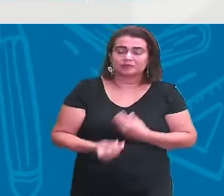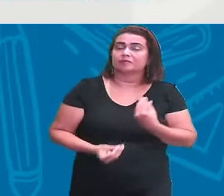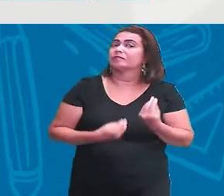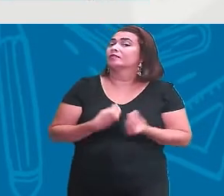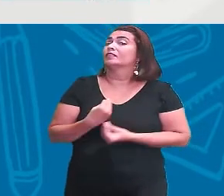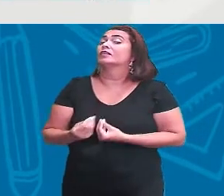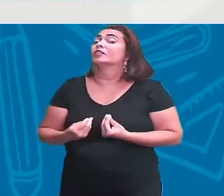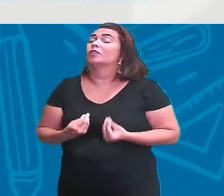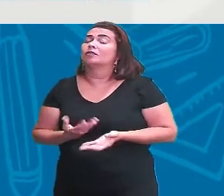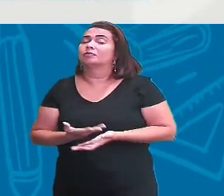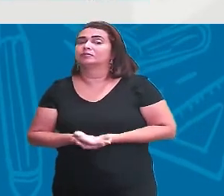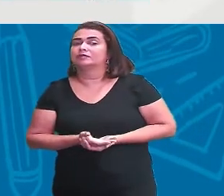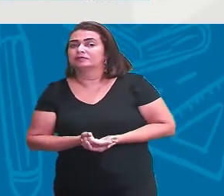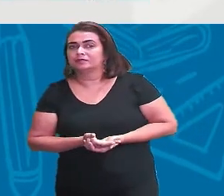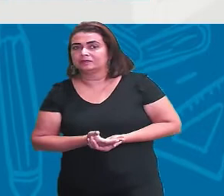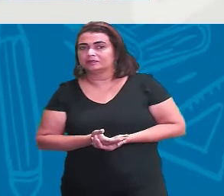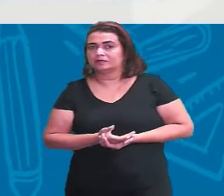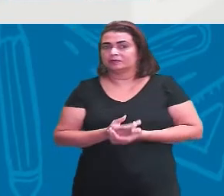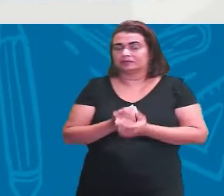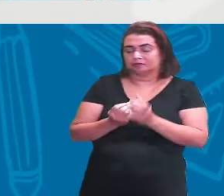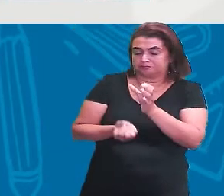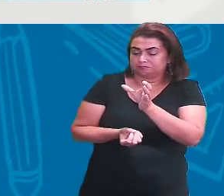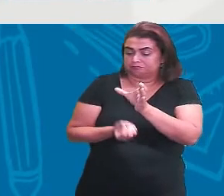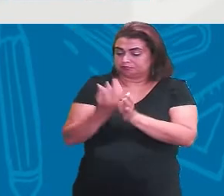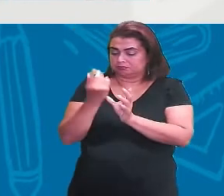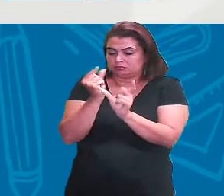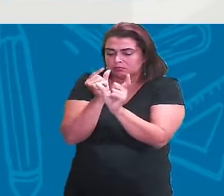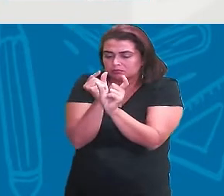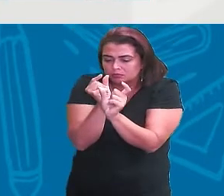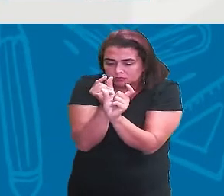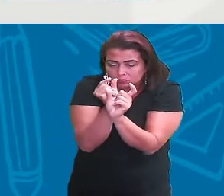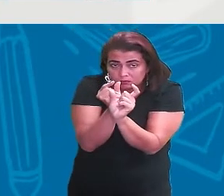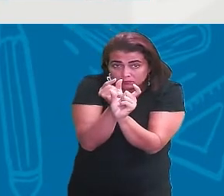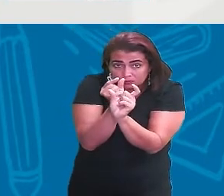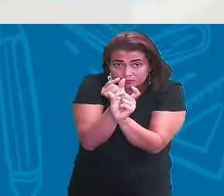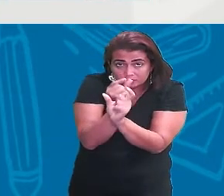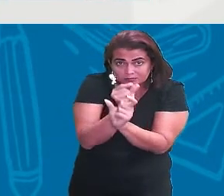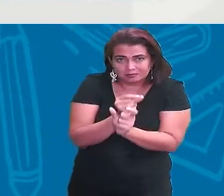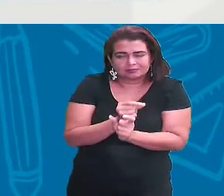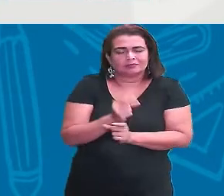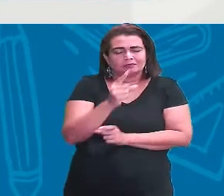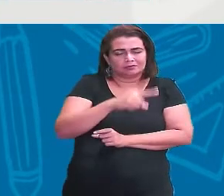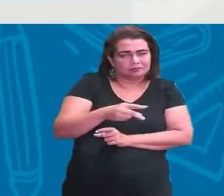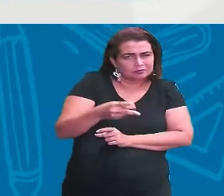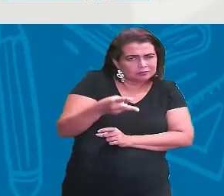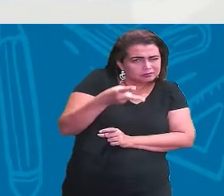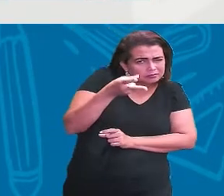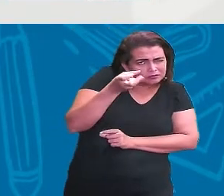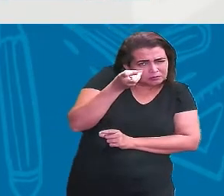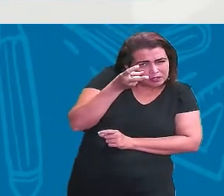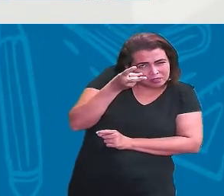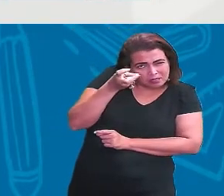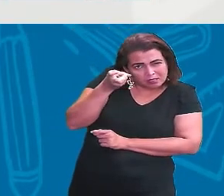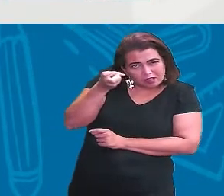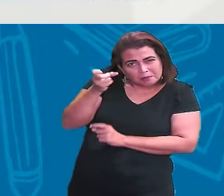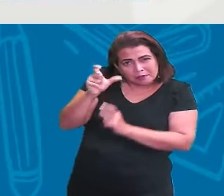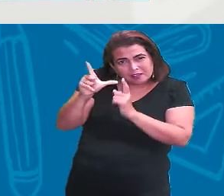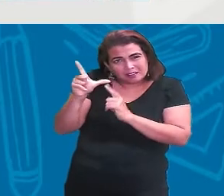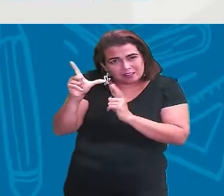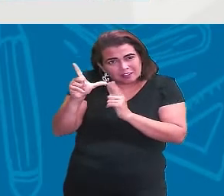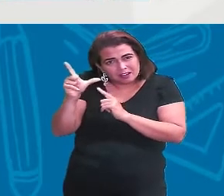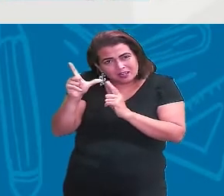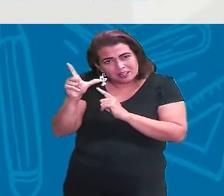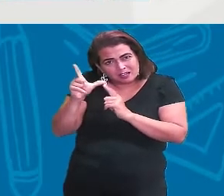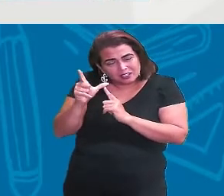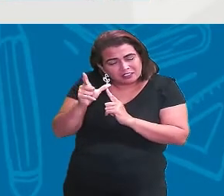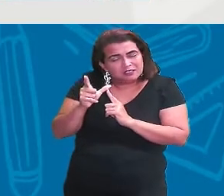a formação das sílabas, tá? Então, vocês vão observando as letrinhas e